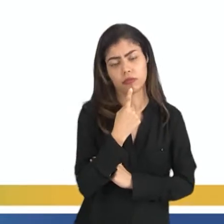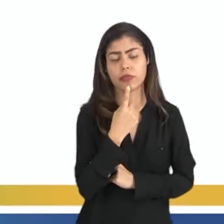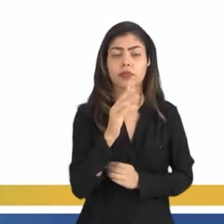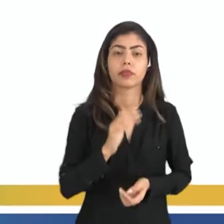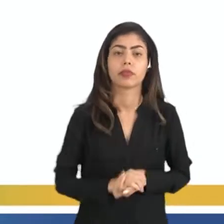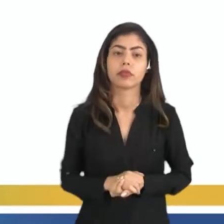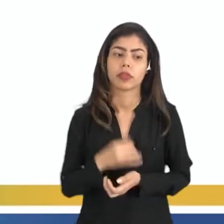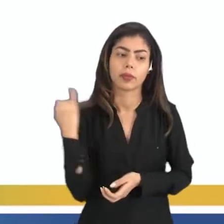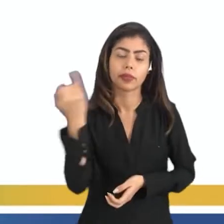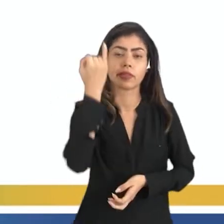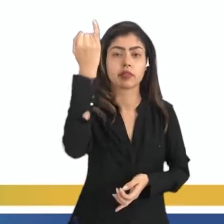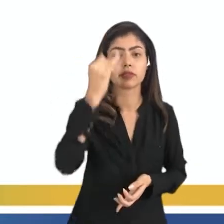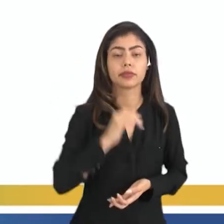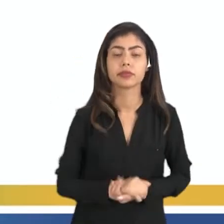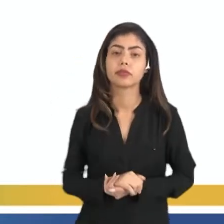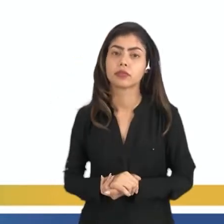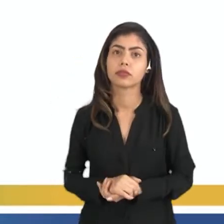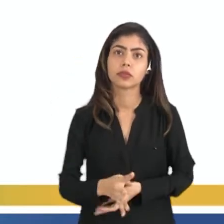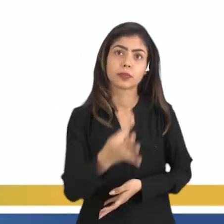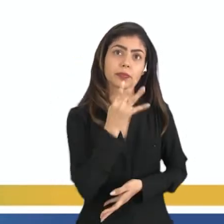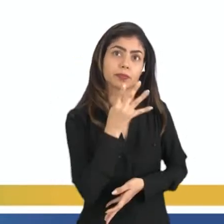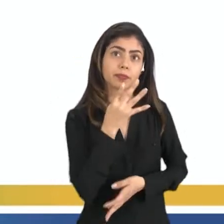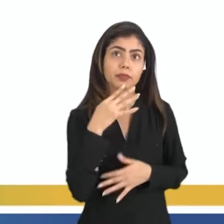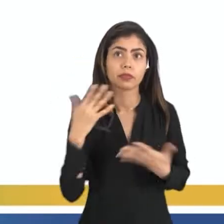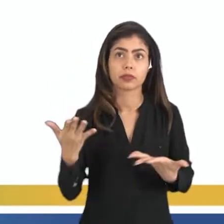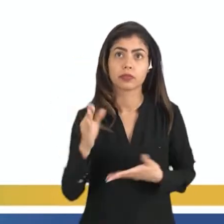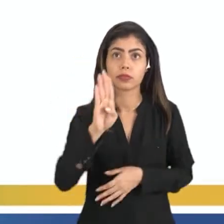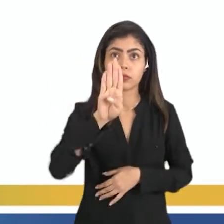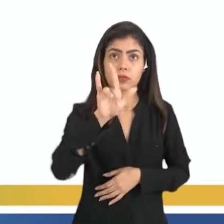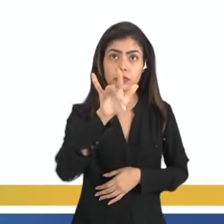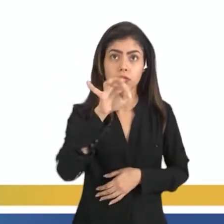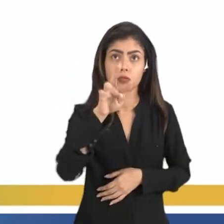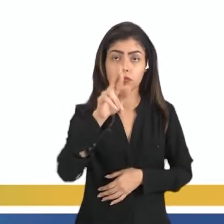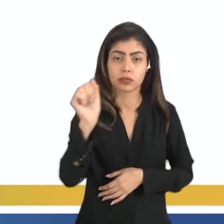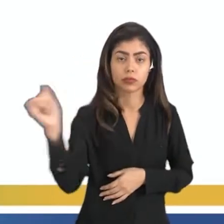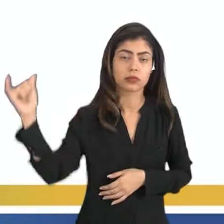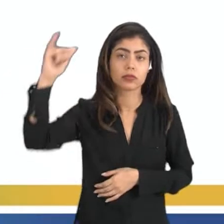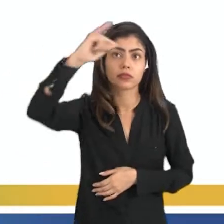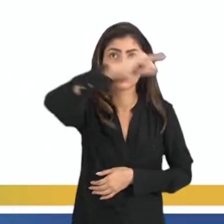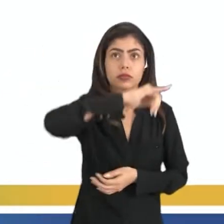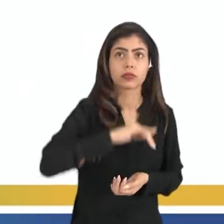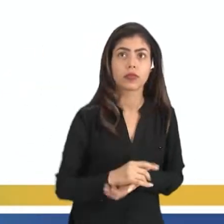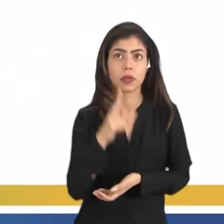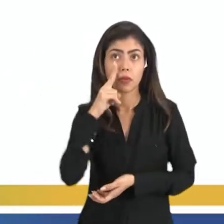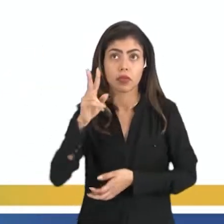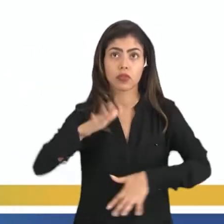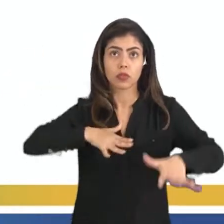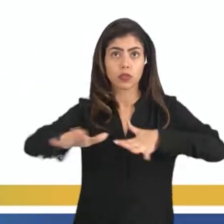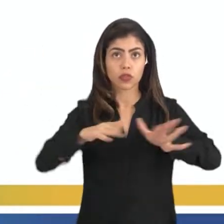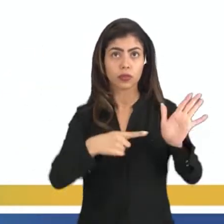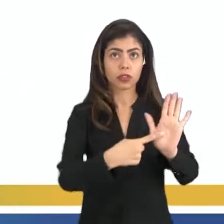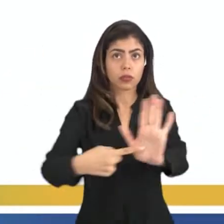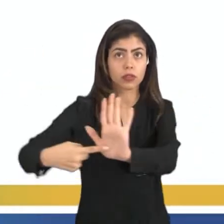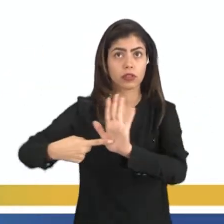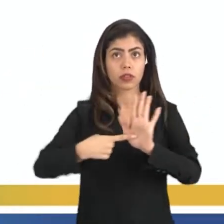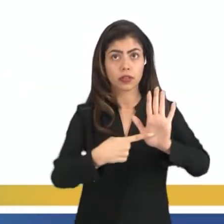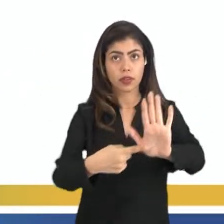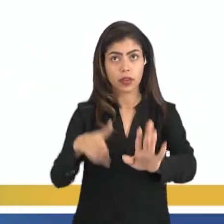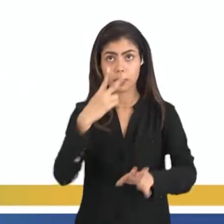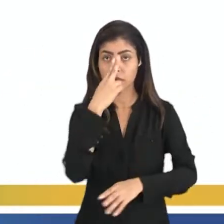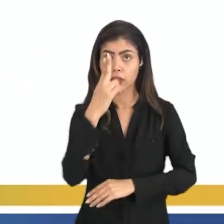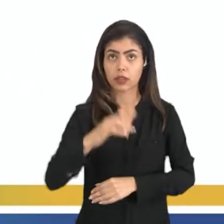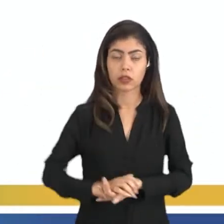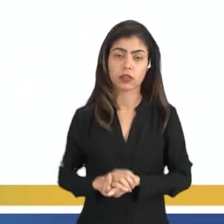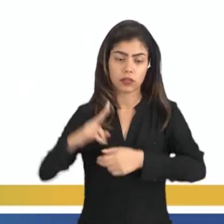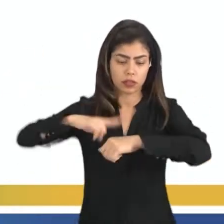imagens é fundamental. Ele é conhecido como balé aéreo, visto que os movimentos apresentados parecem